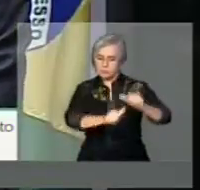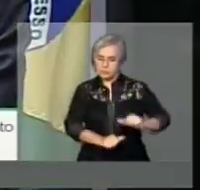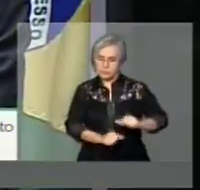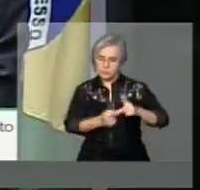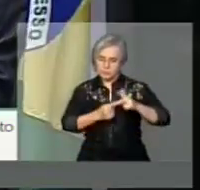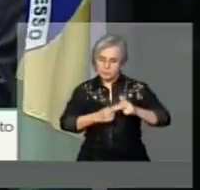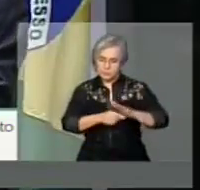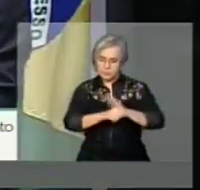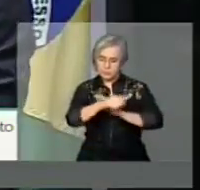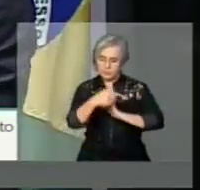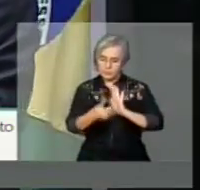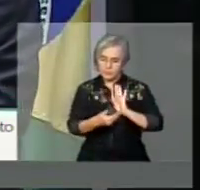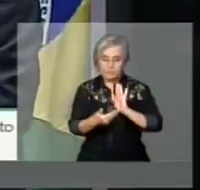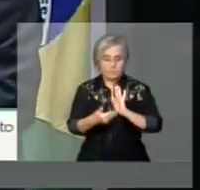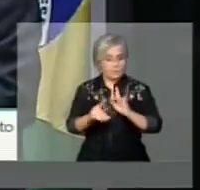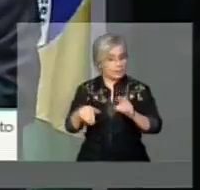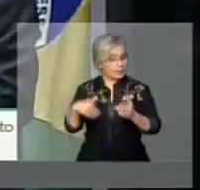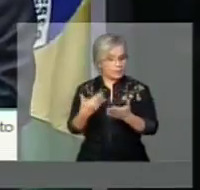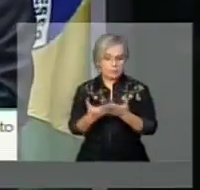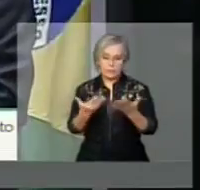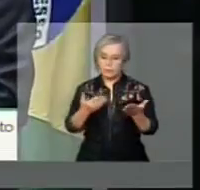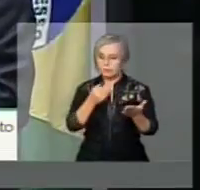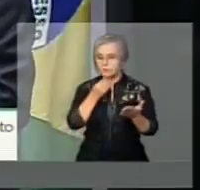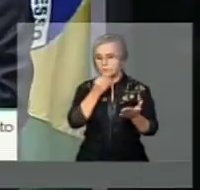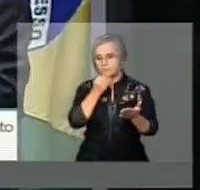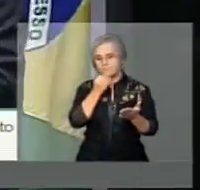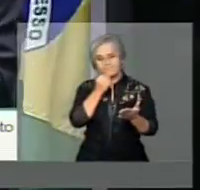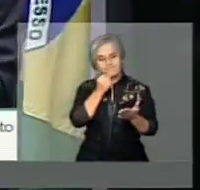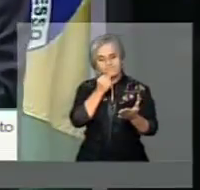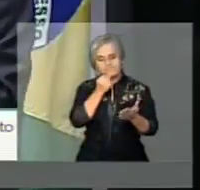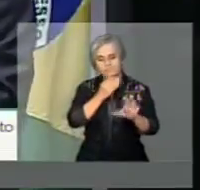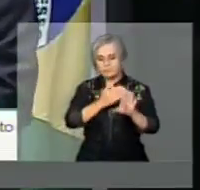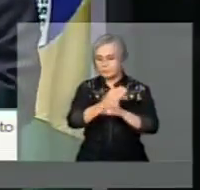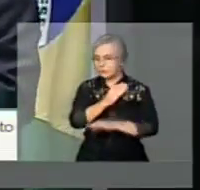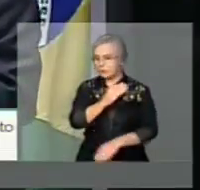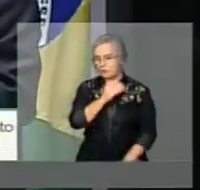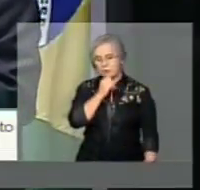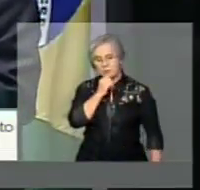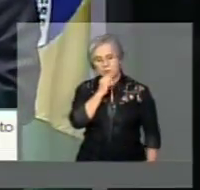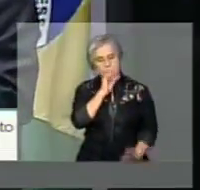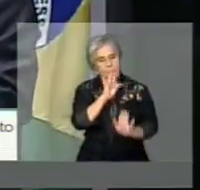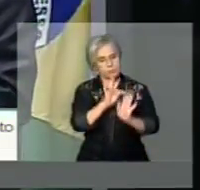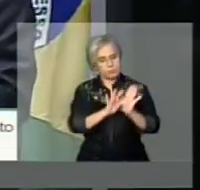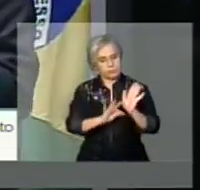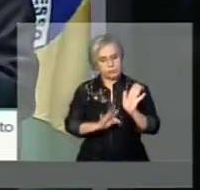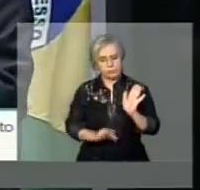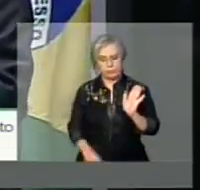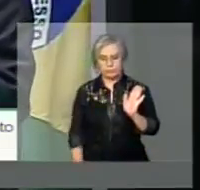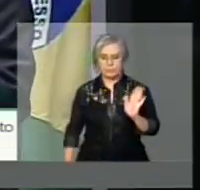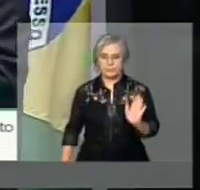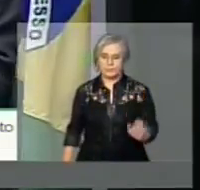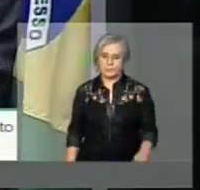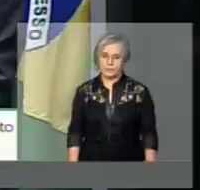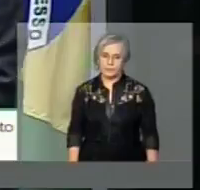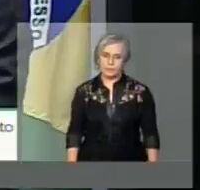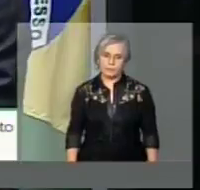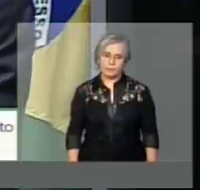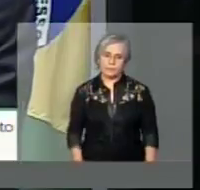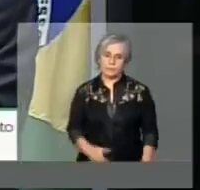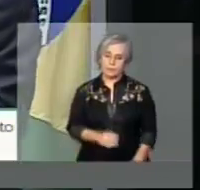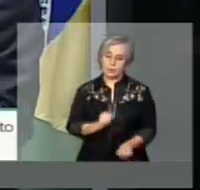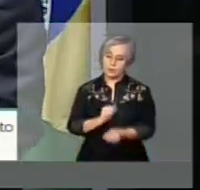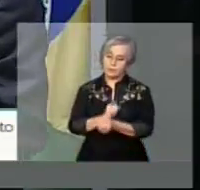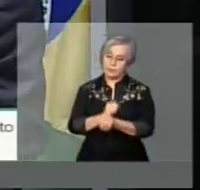debatidas nesta casa e que, lamentavelmente, ainda nós não conseguimos aprovar o texto com essas precauções. Espero que esse